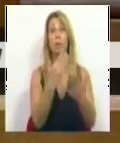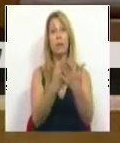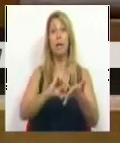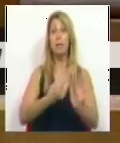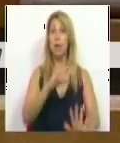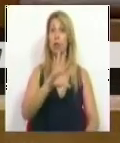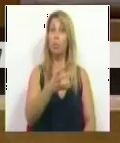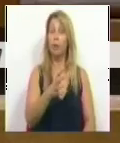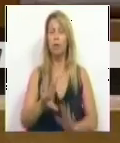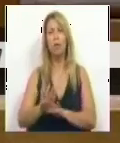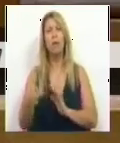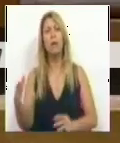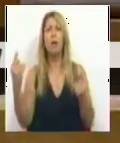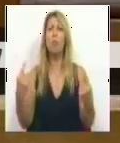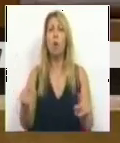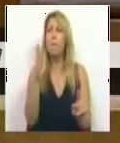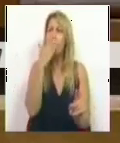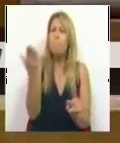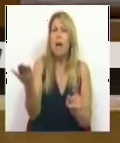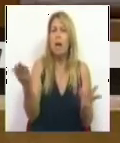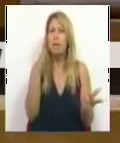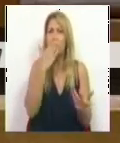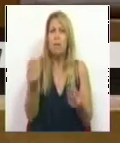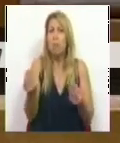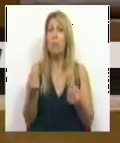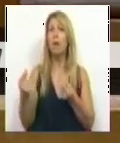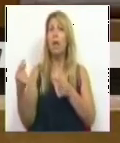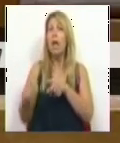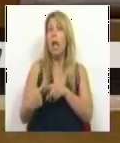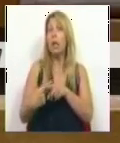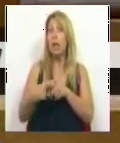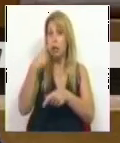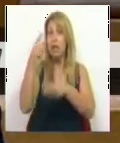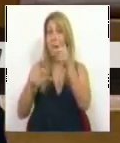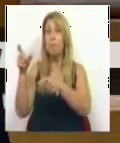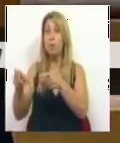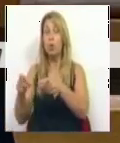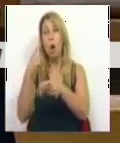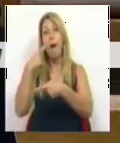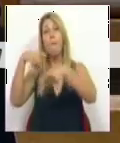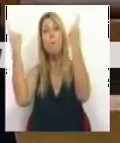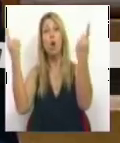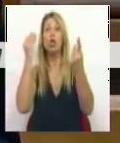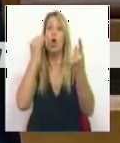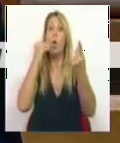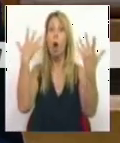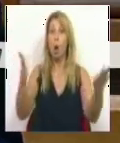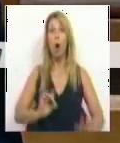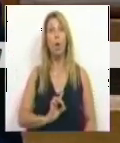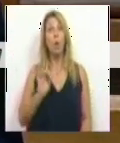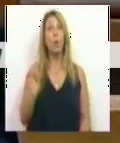A direita pareceu apenas interessada em lembrar às pessoas como estão aliviadas por terem agora a direita na